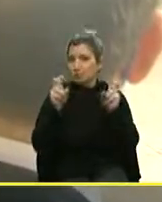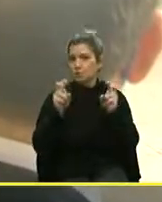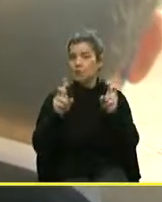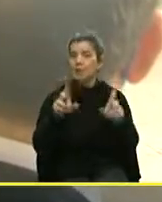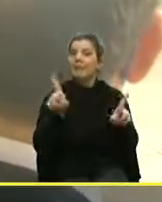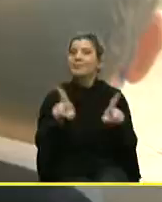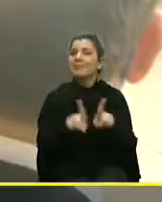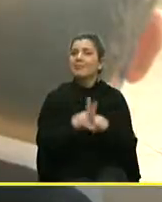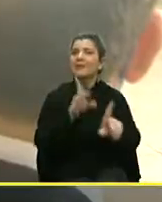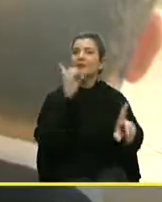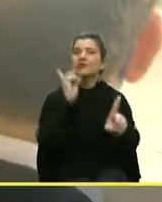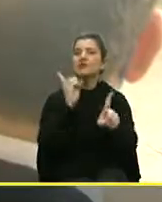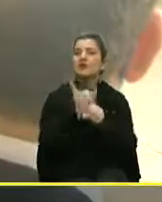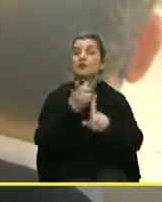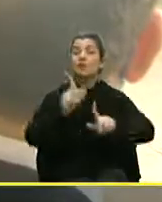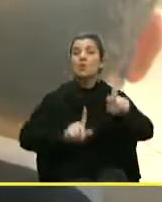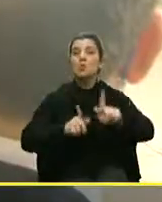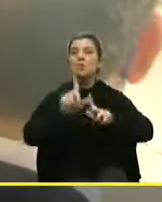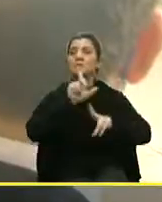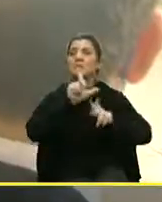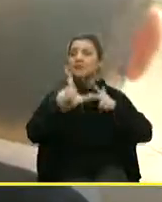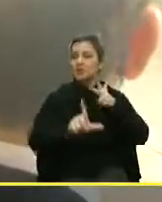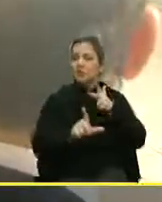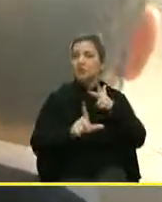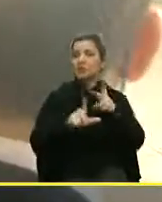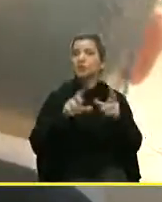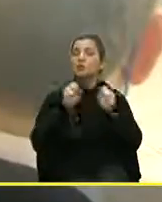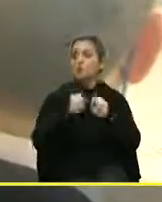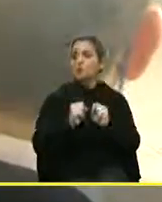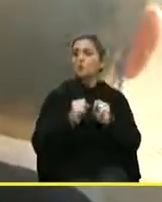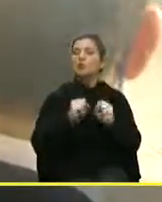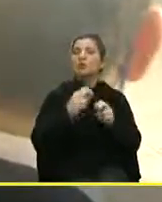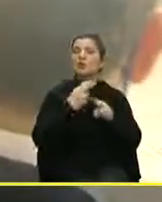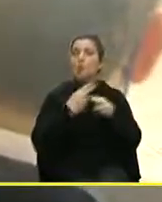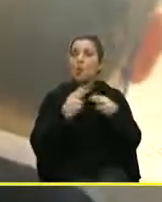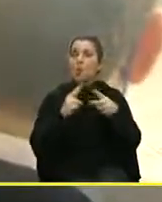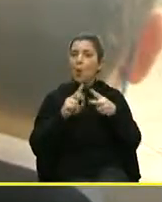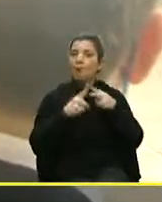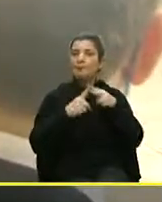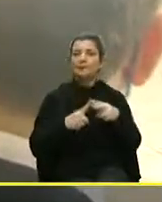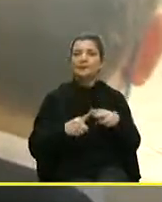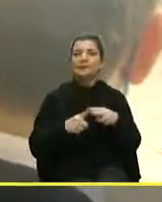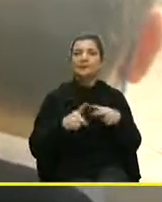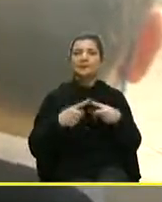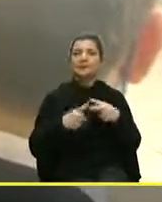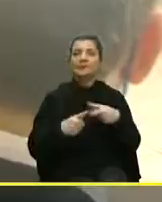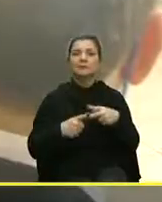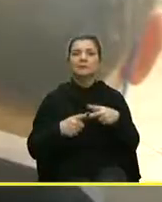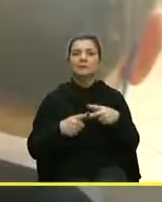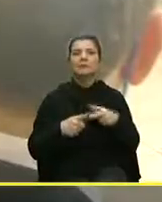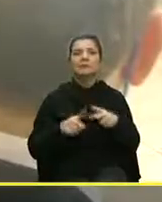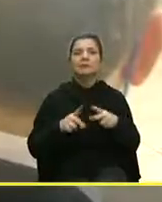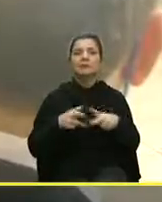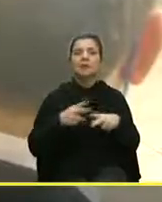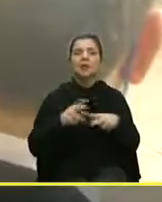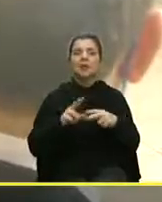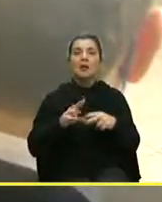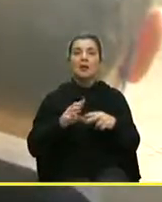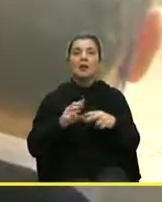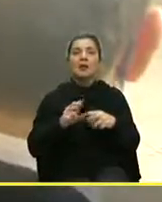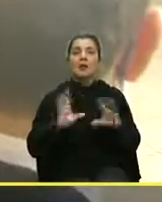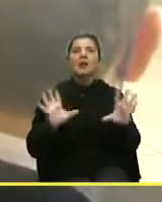algumas legislações que poderiam muito bem ser compilados e por isso a gente agradece a presença do Poder Executivo é que tinham